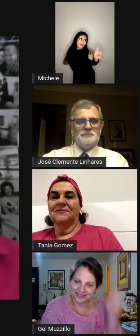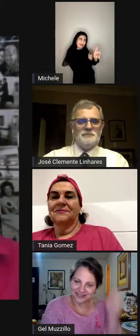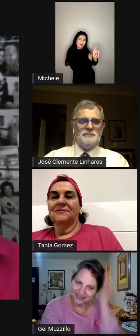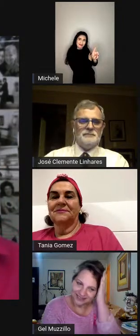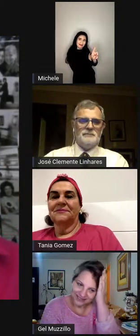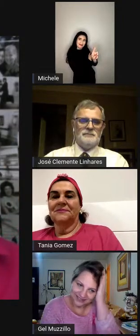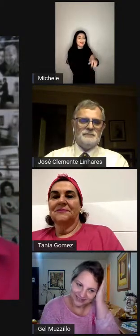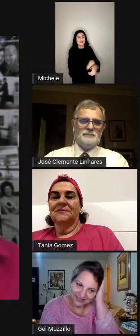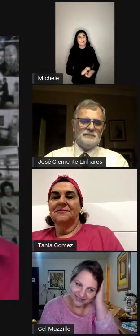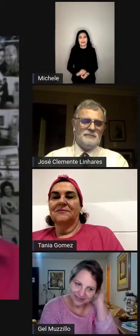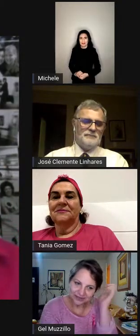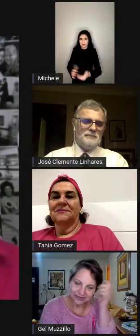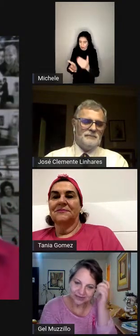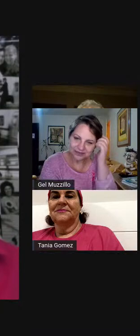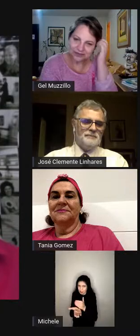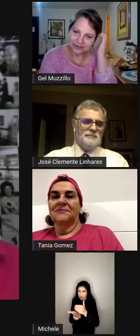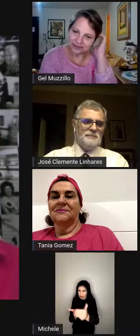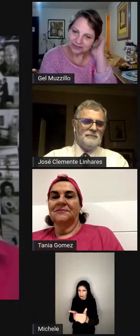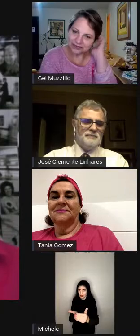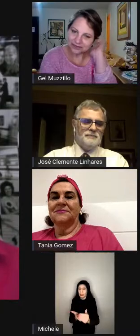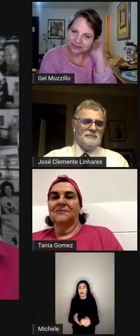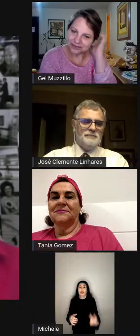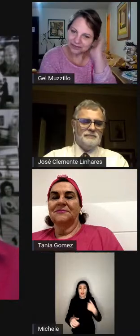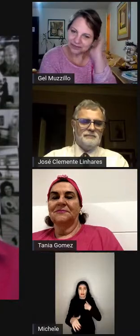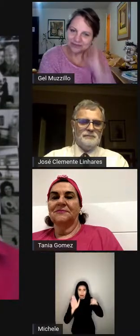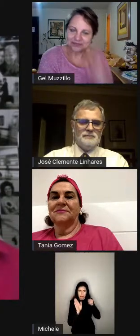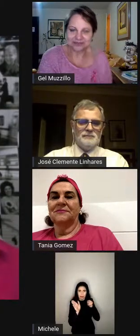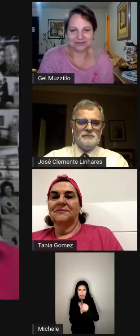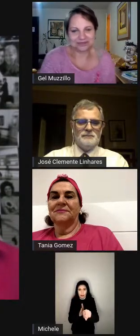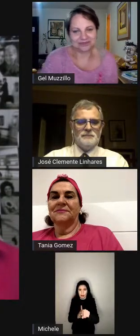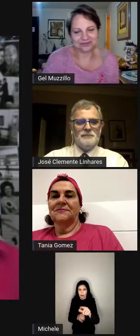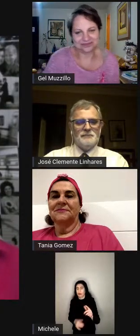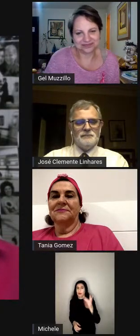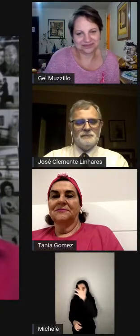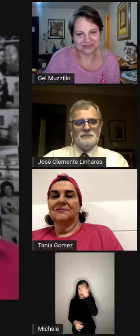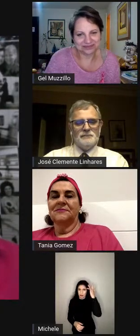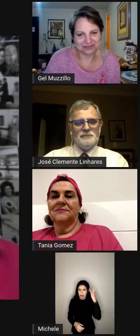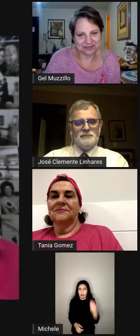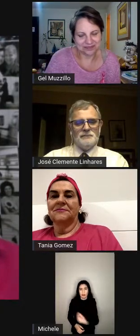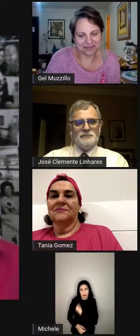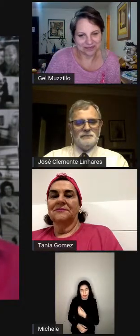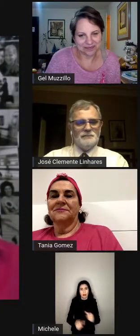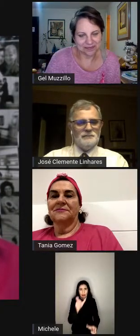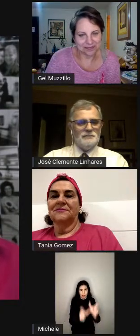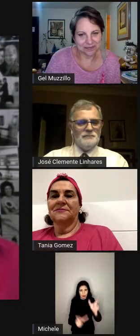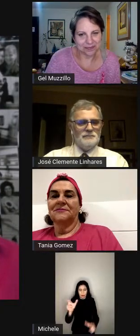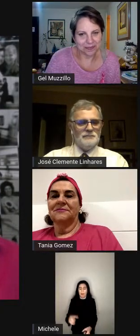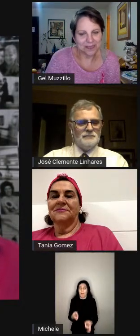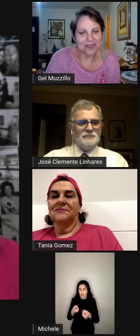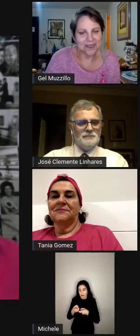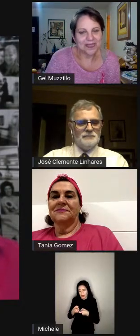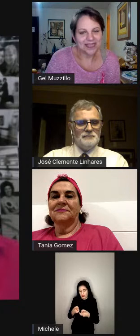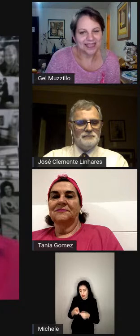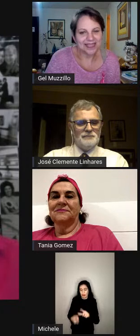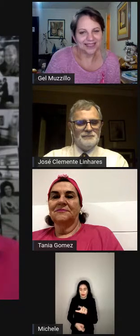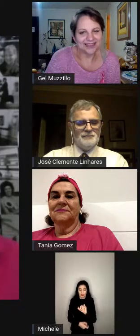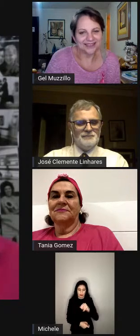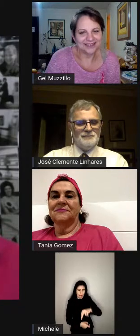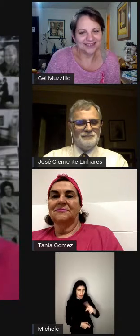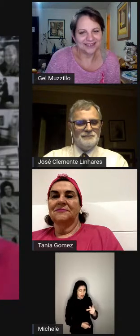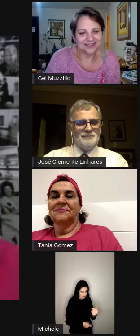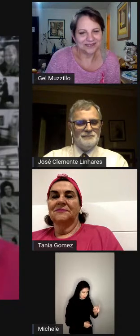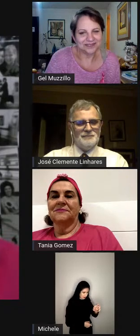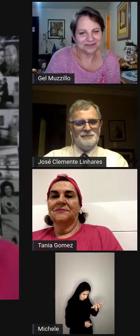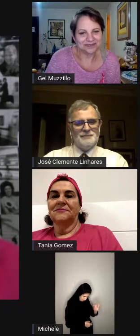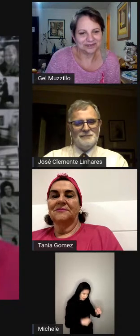Para começar, então, eu queria fazer uma pergunta para quem está aqui e perguntar para o doutor Linhares. Primeiro,